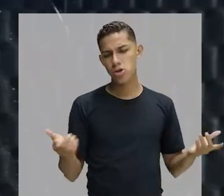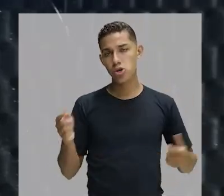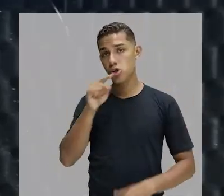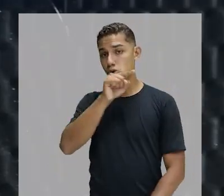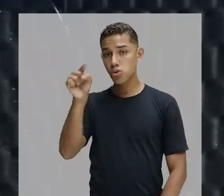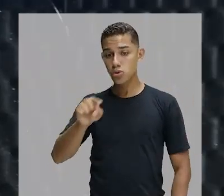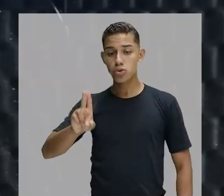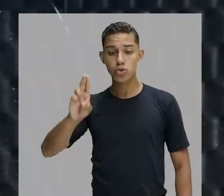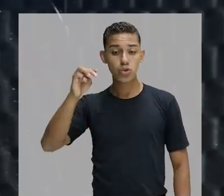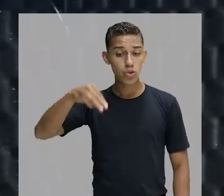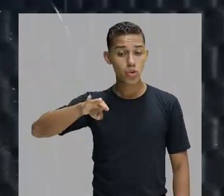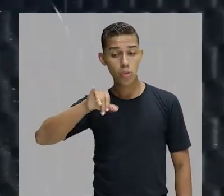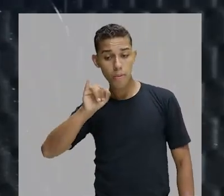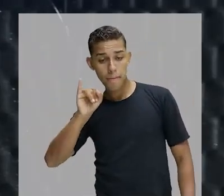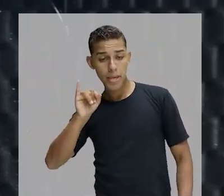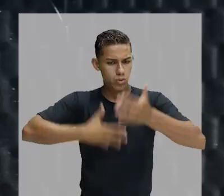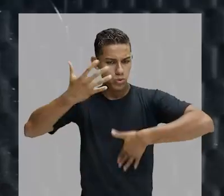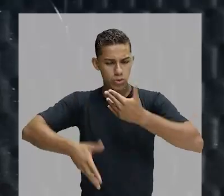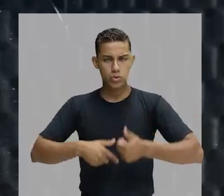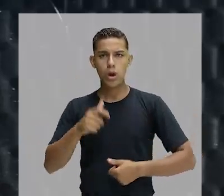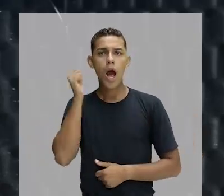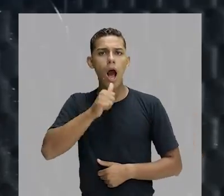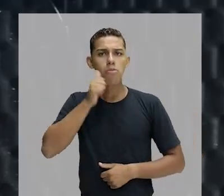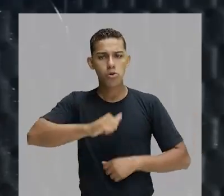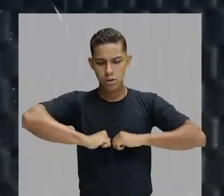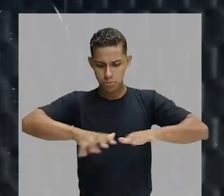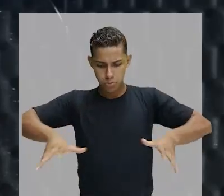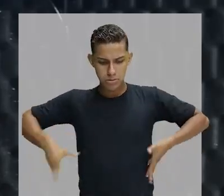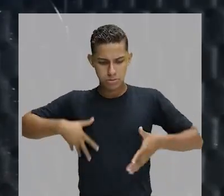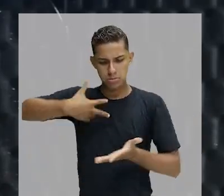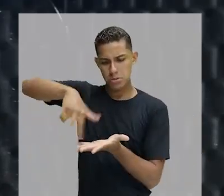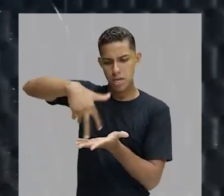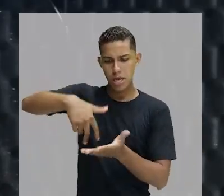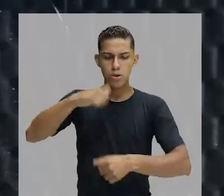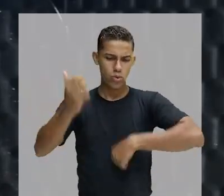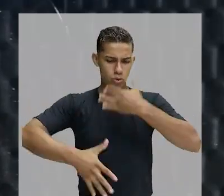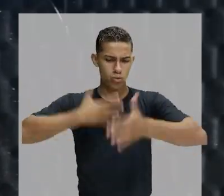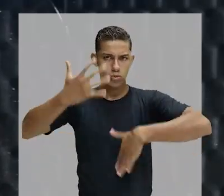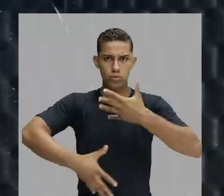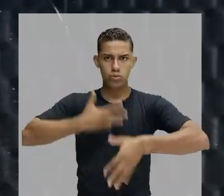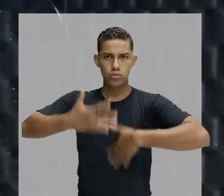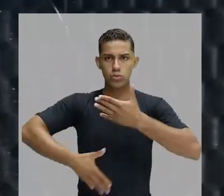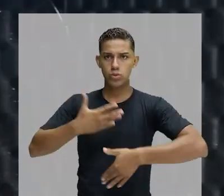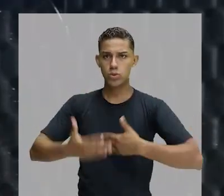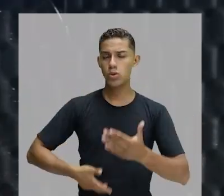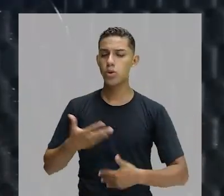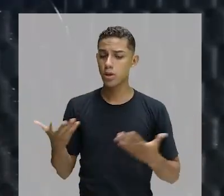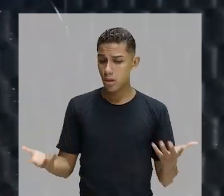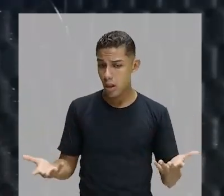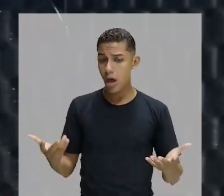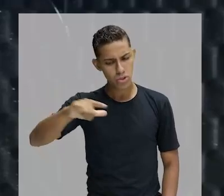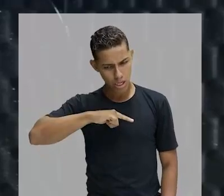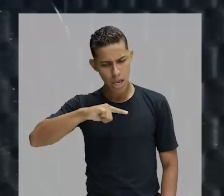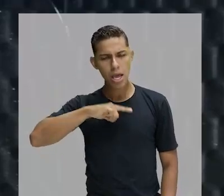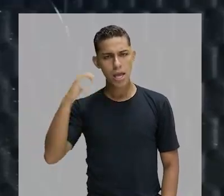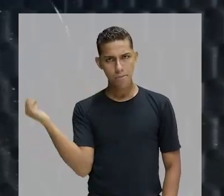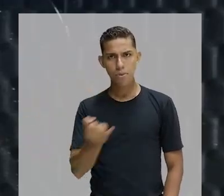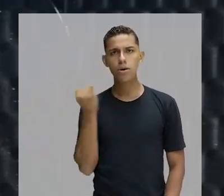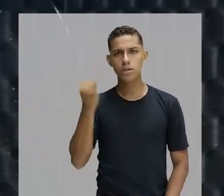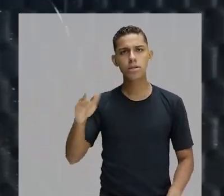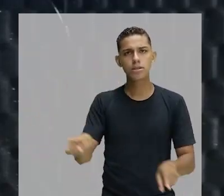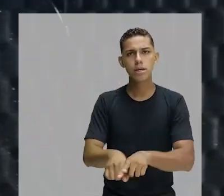heterogênea. Ela não é uma cultura homogênea. Nós temos diversas manifestações culturais, herança